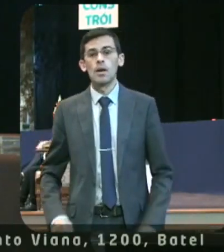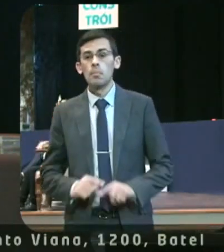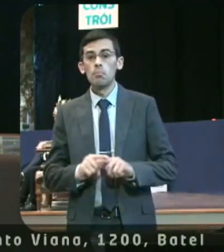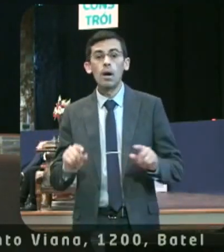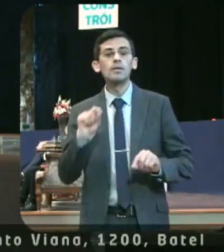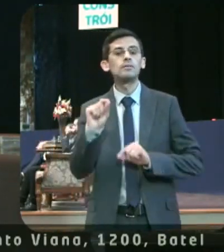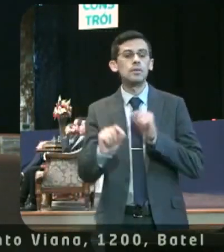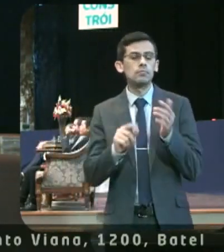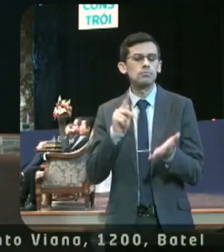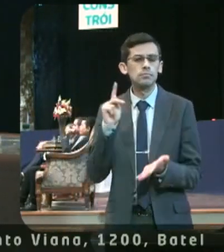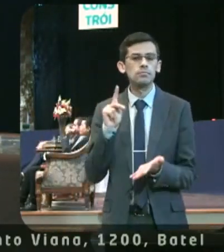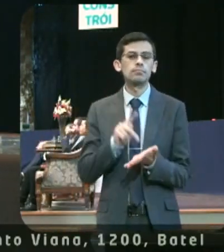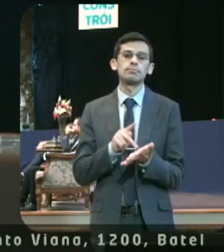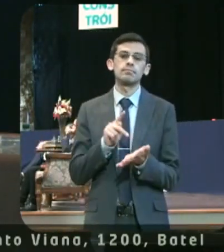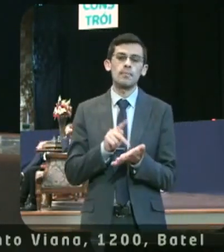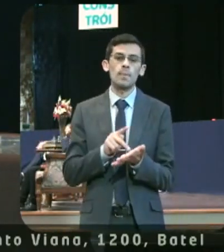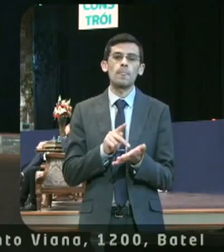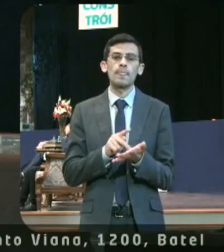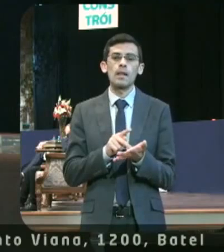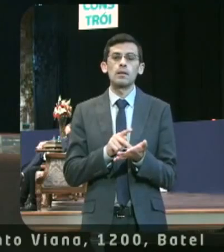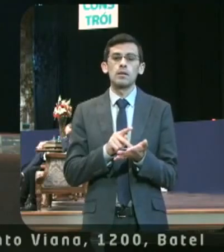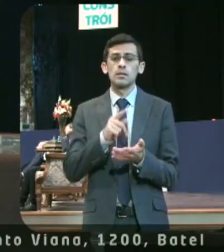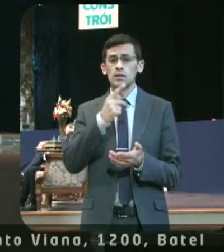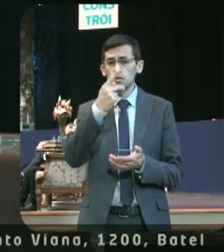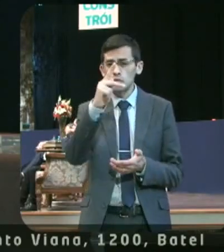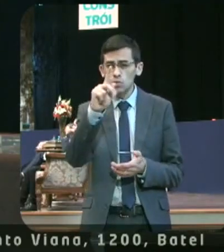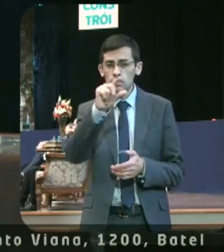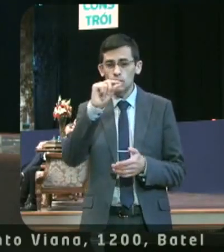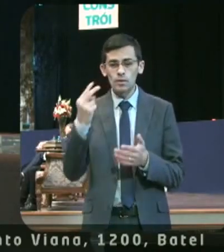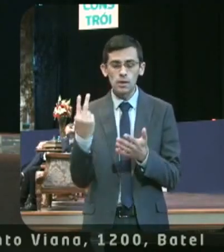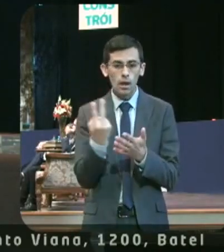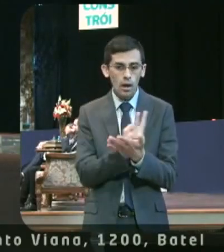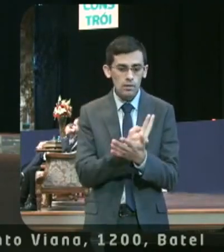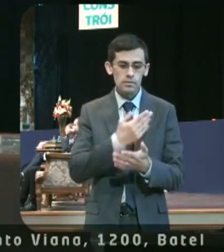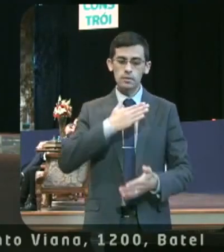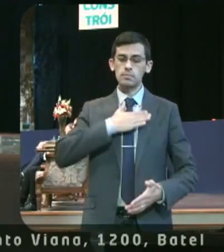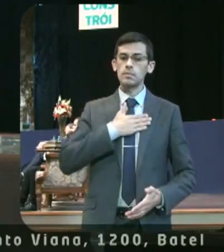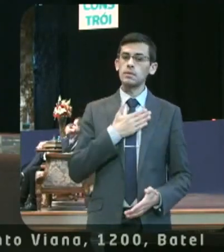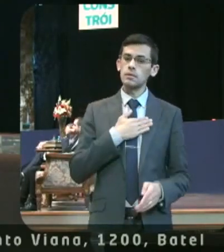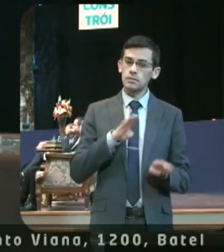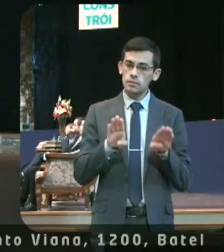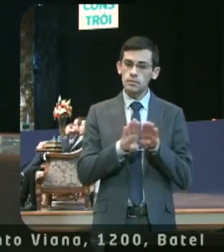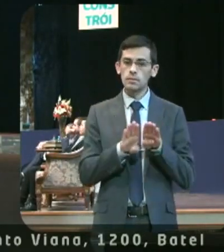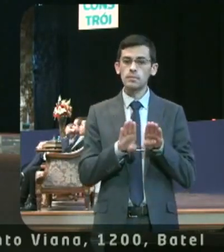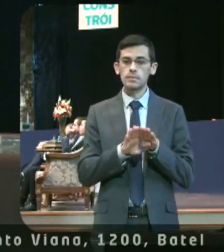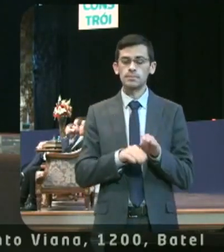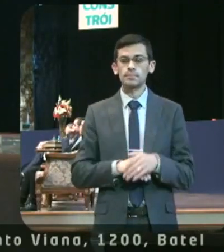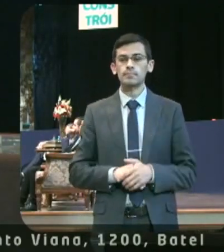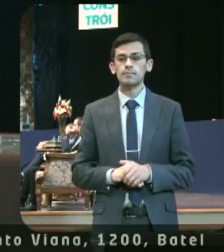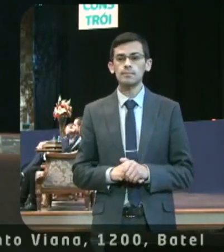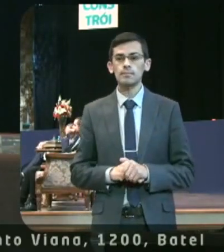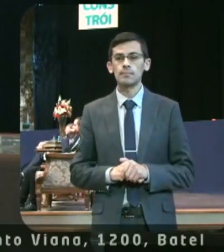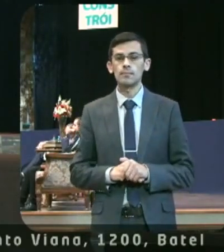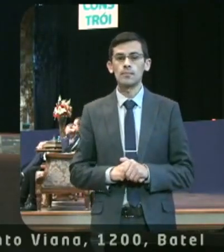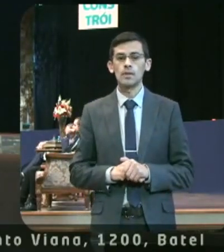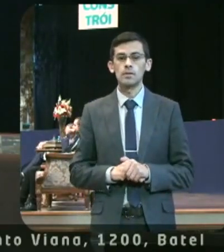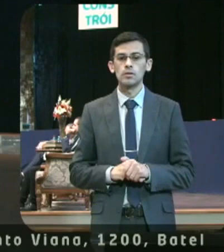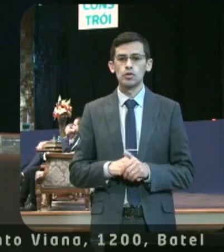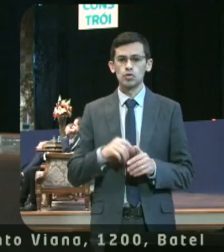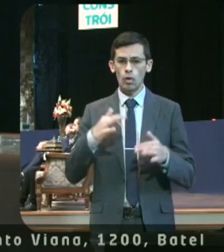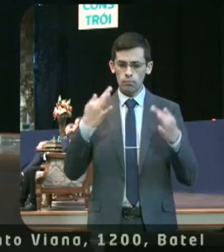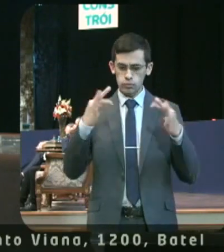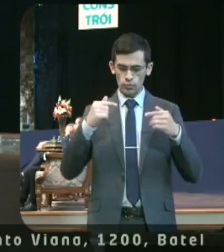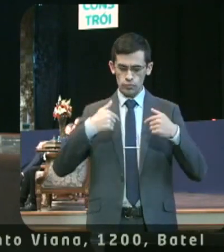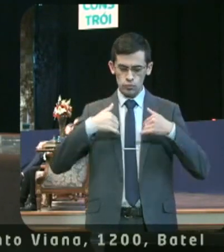Mas o fato é que as suas transgressões e as minhas transgressões não afetam só